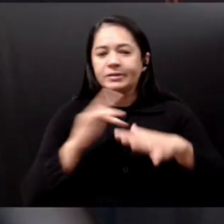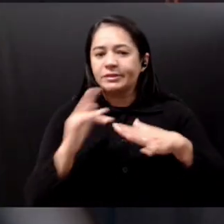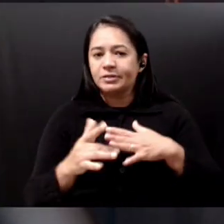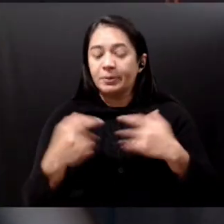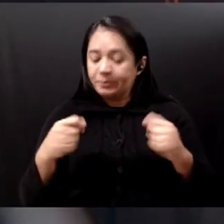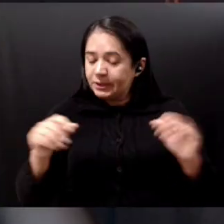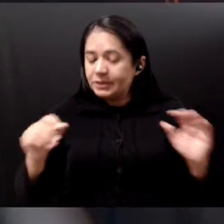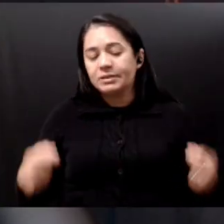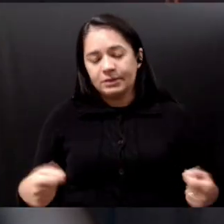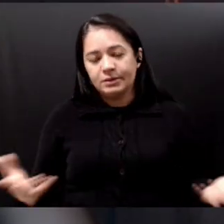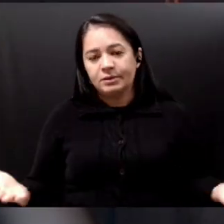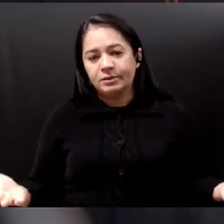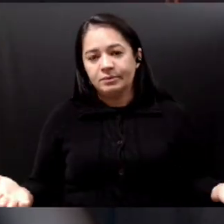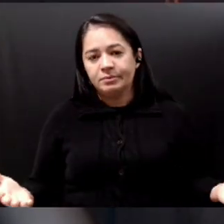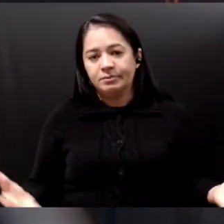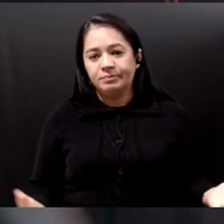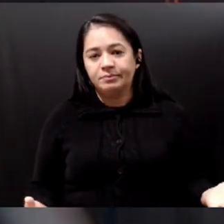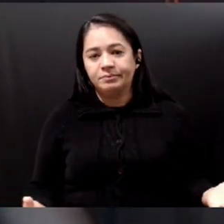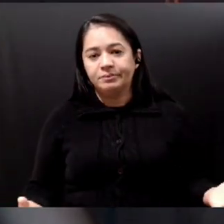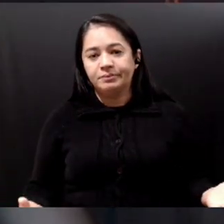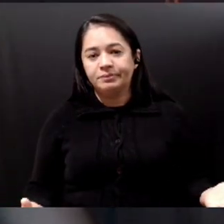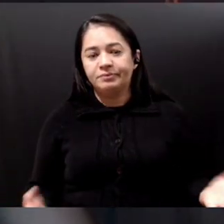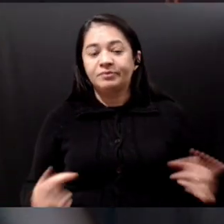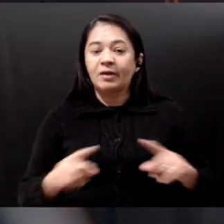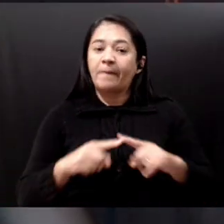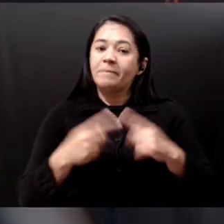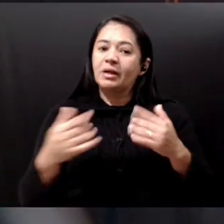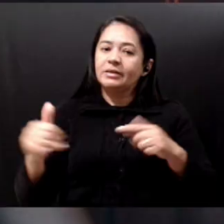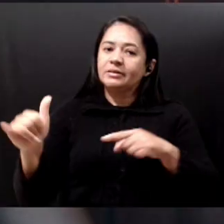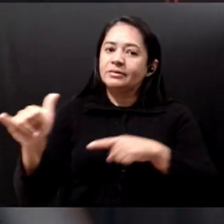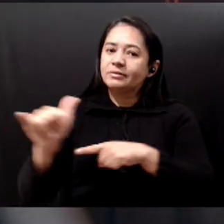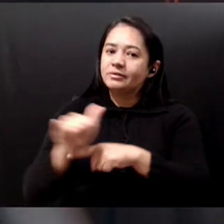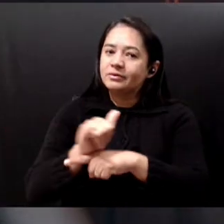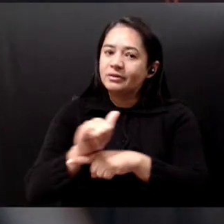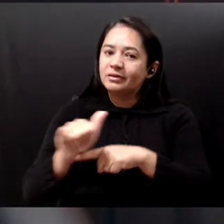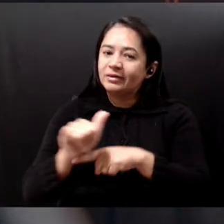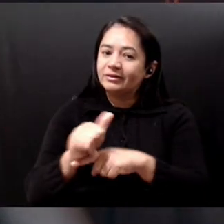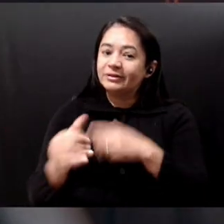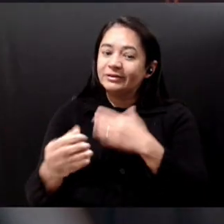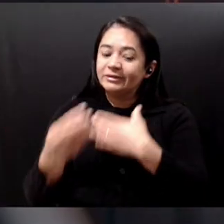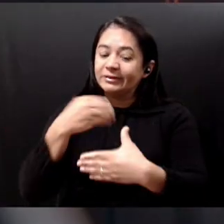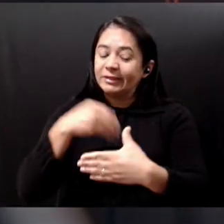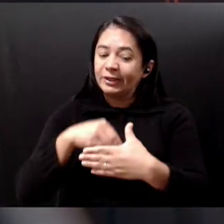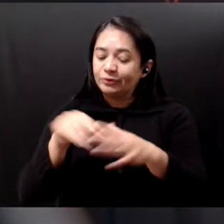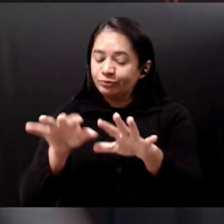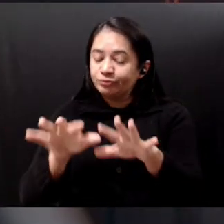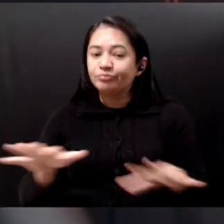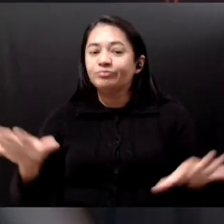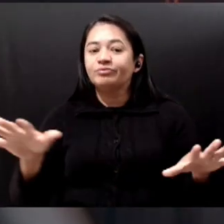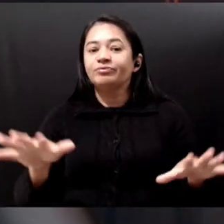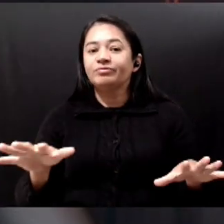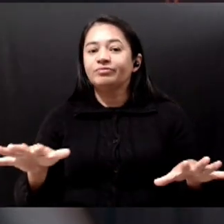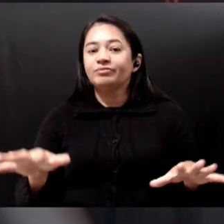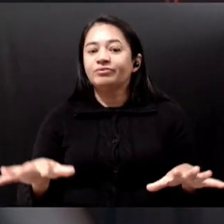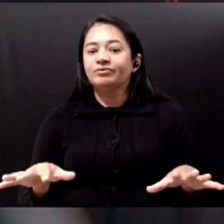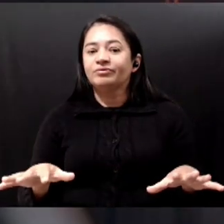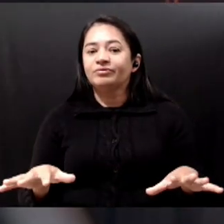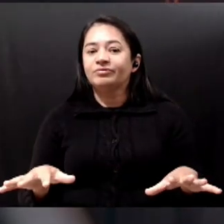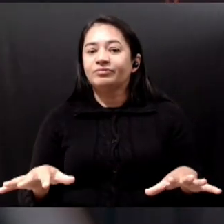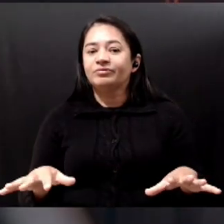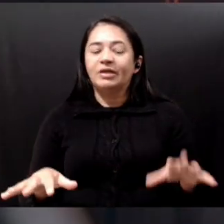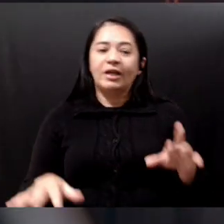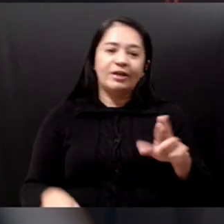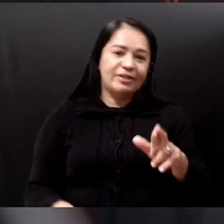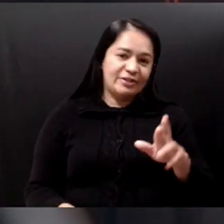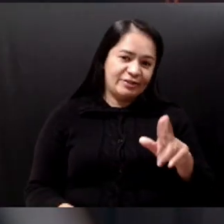uhum. Mas as estratégias a serem construídas dentro daquele ambiente é muito caso a caso, né. A gente